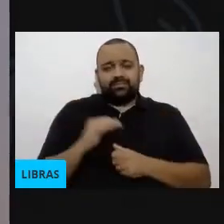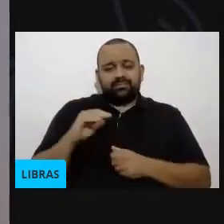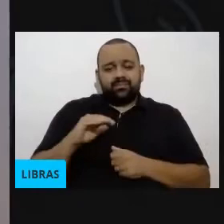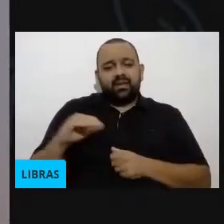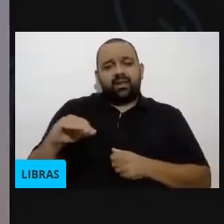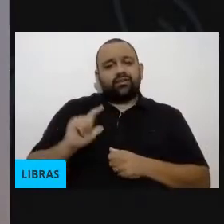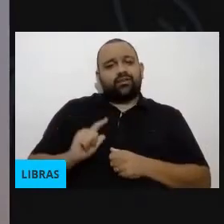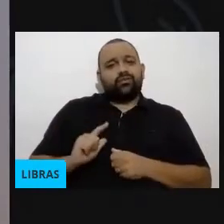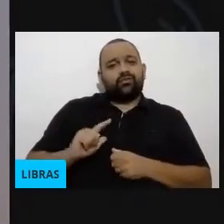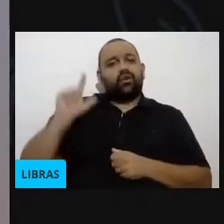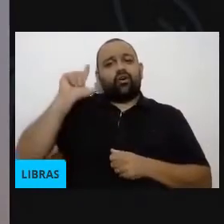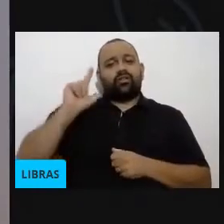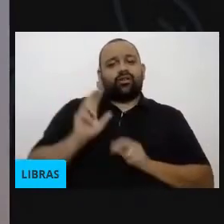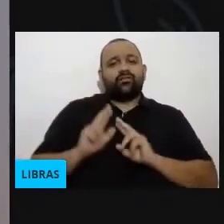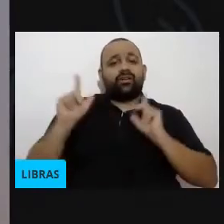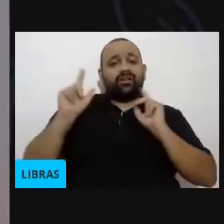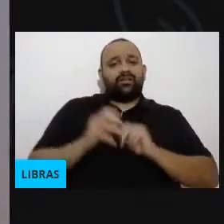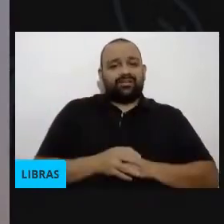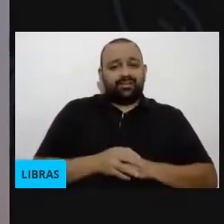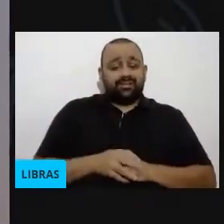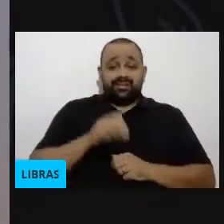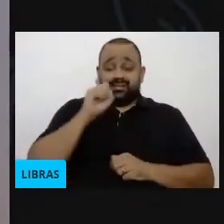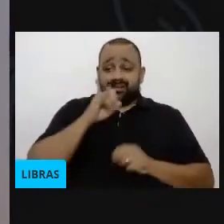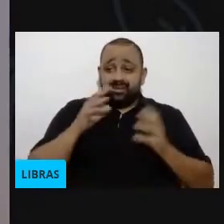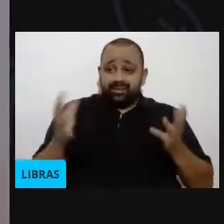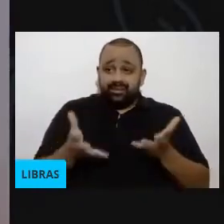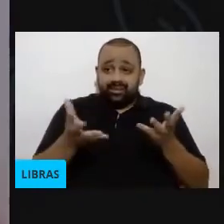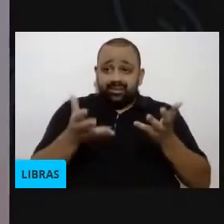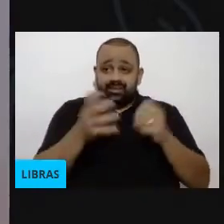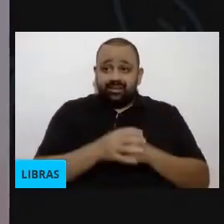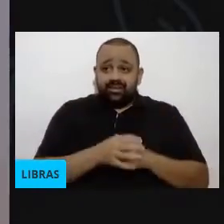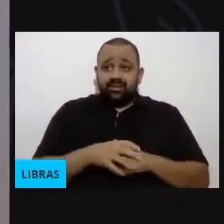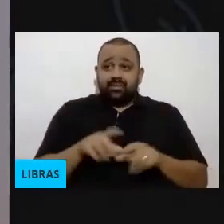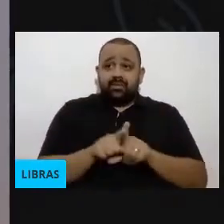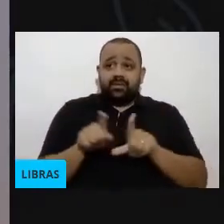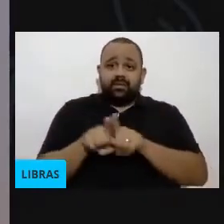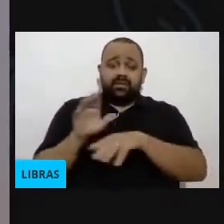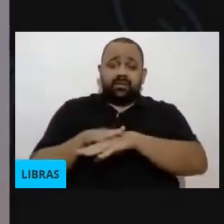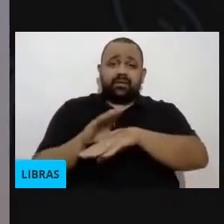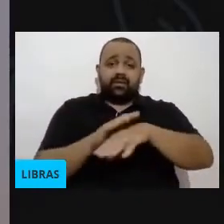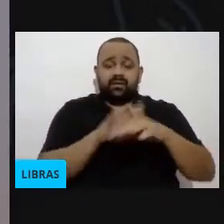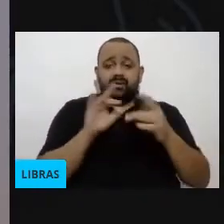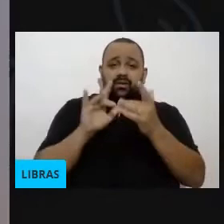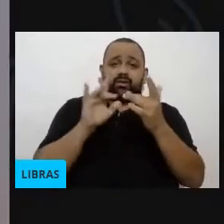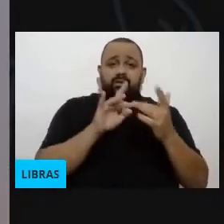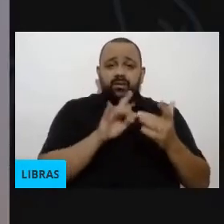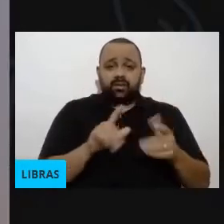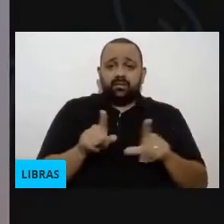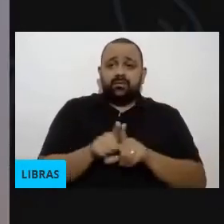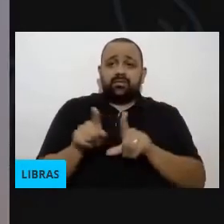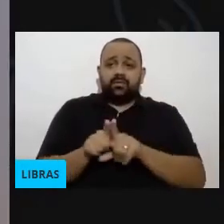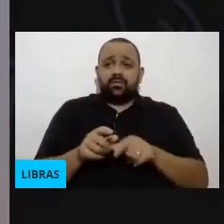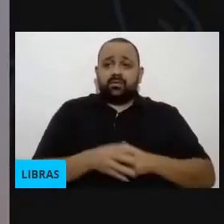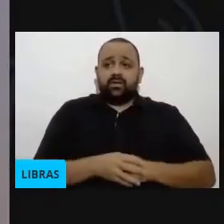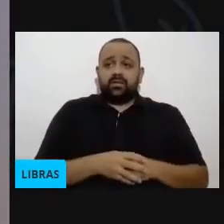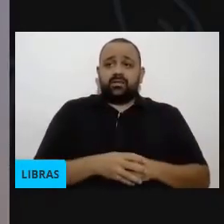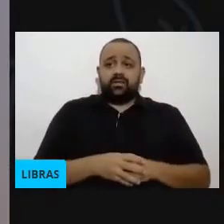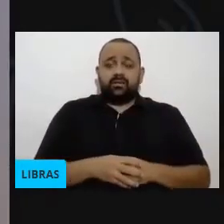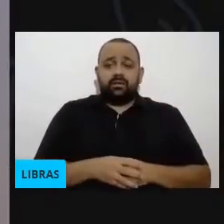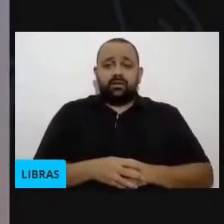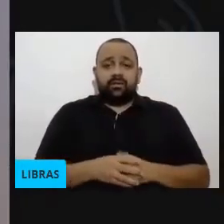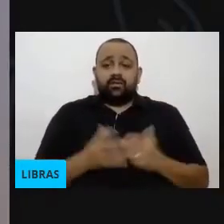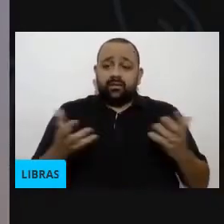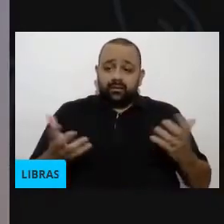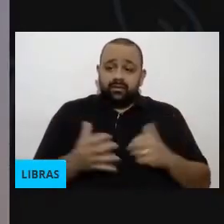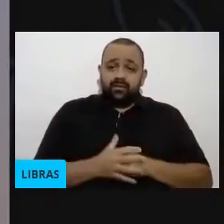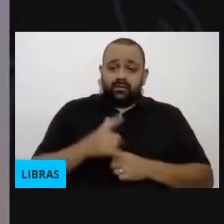típico. Vocês querem estimular uma criança de qualquer forma, coloque ela em contato com outra criança, né? Eles não percebem nada disso, eles